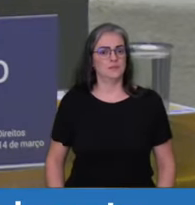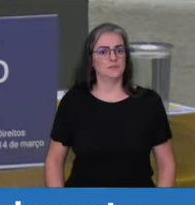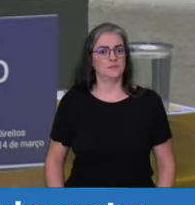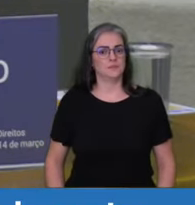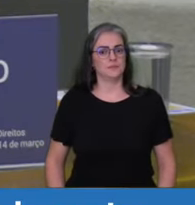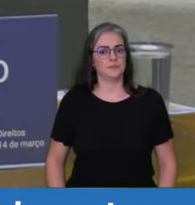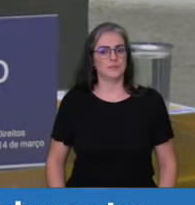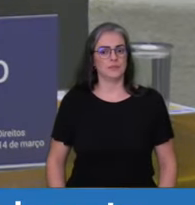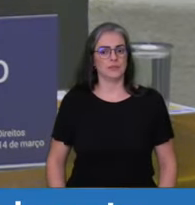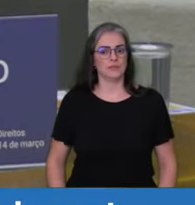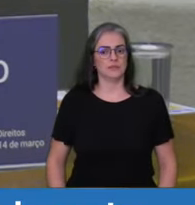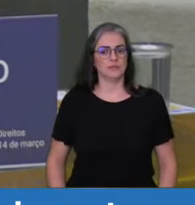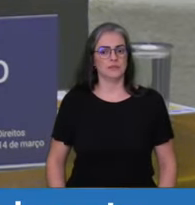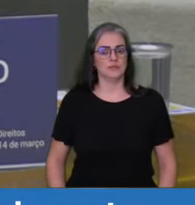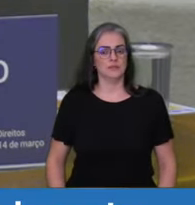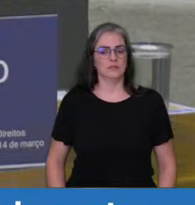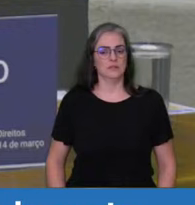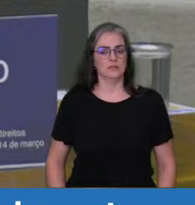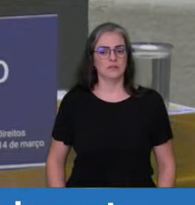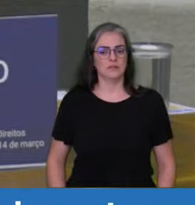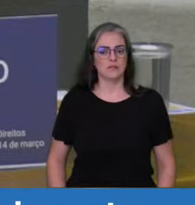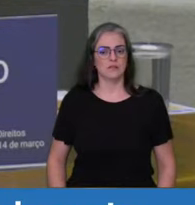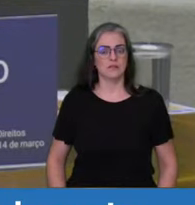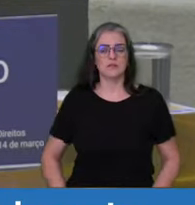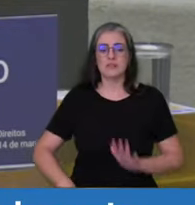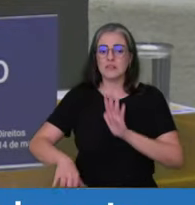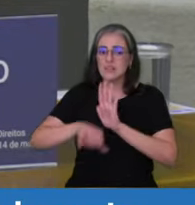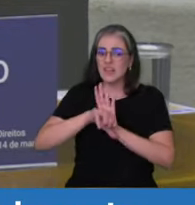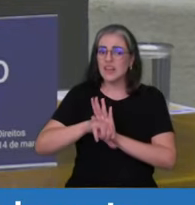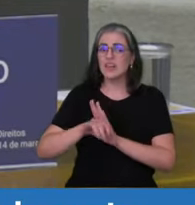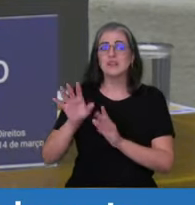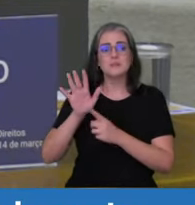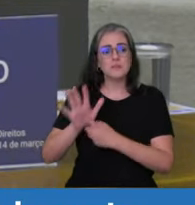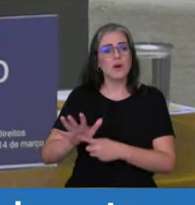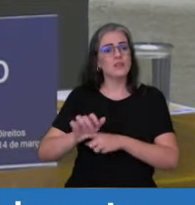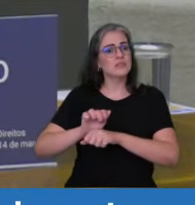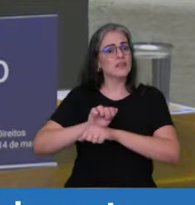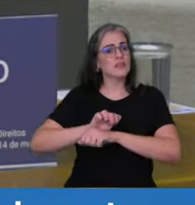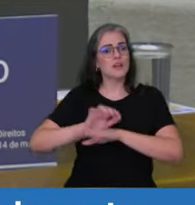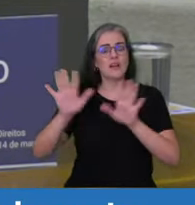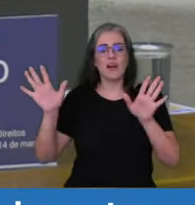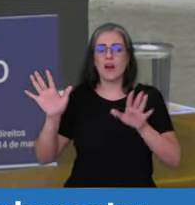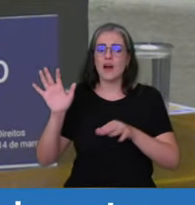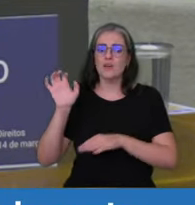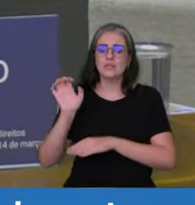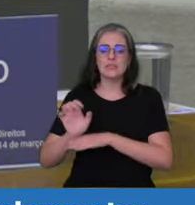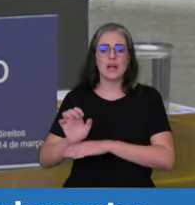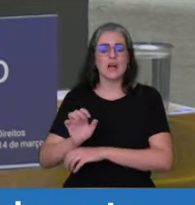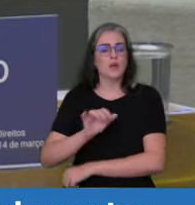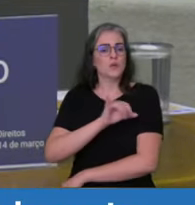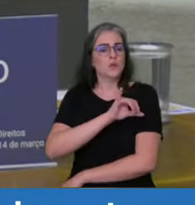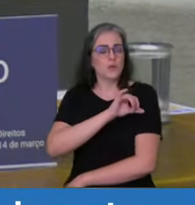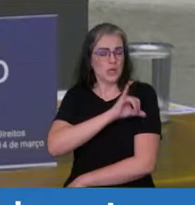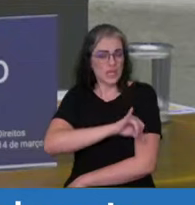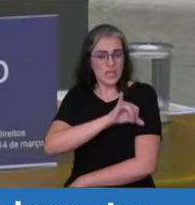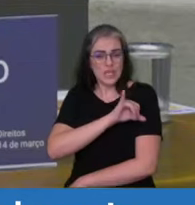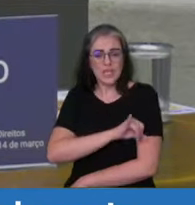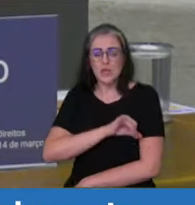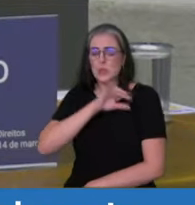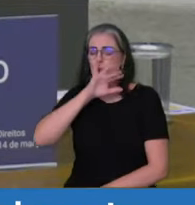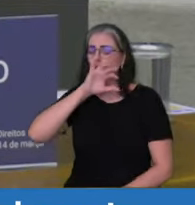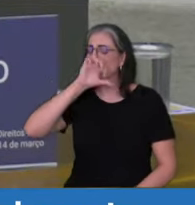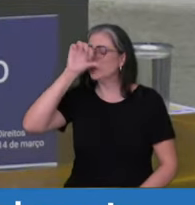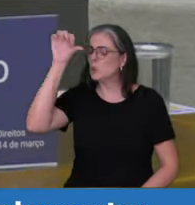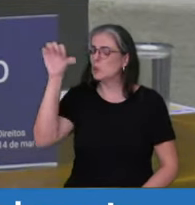Janeiro, esse crime revela que as instituições do Rio de Janeiro estão carcomidas pelo crime. É preciso